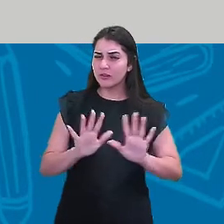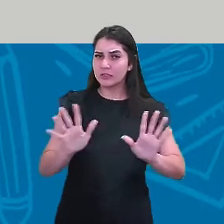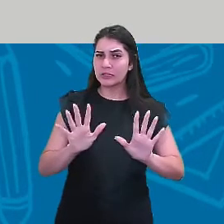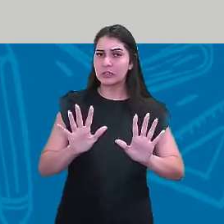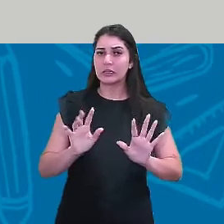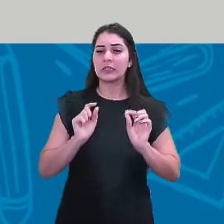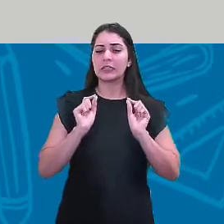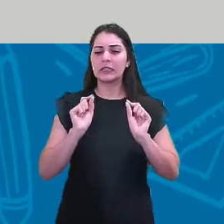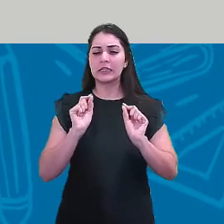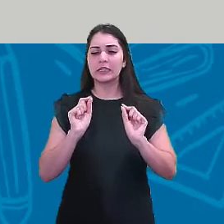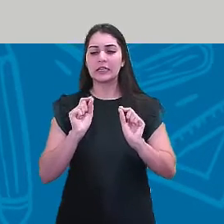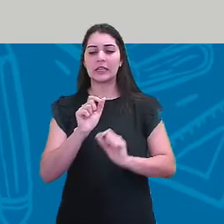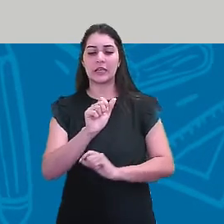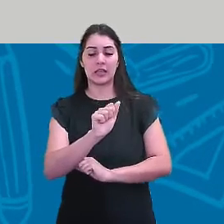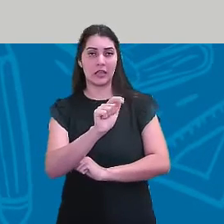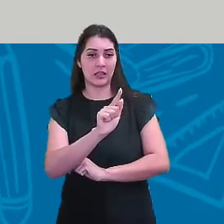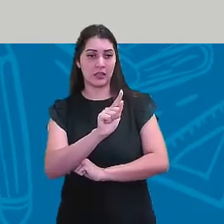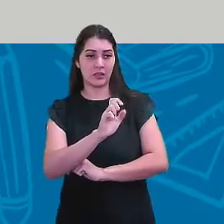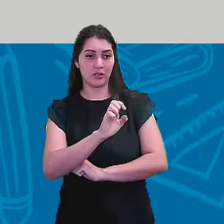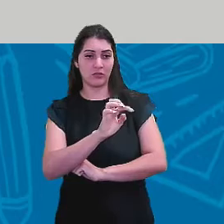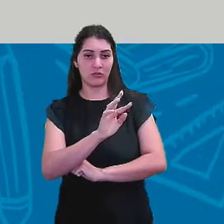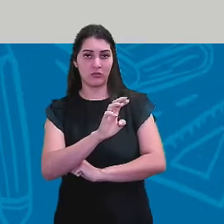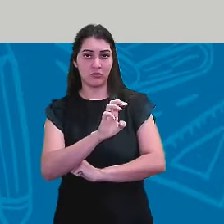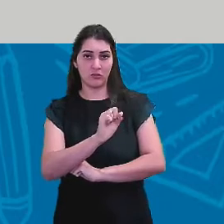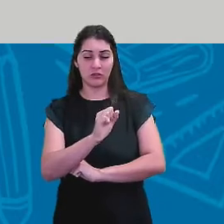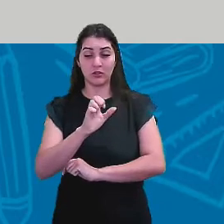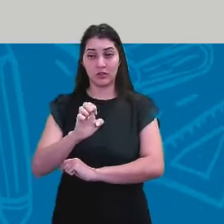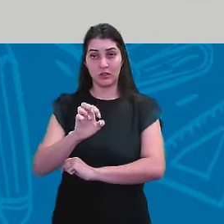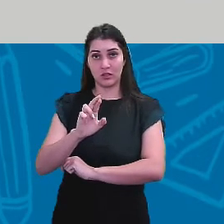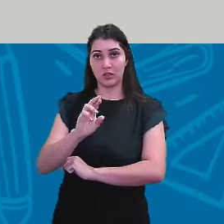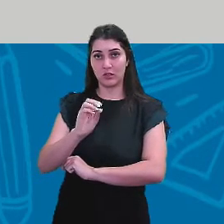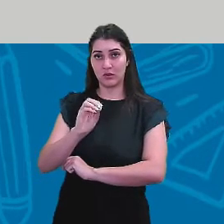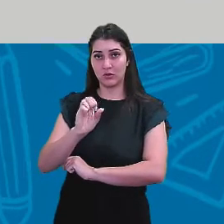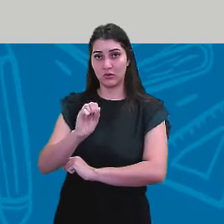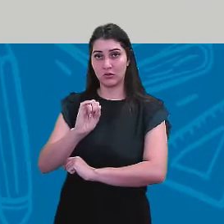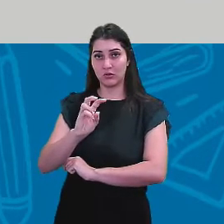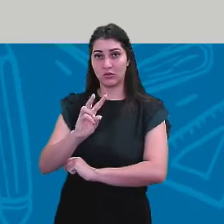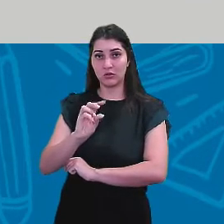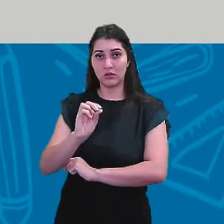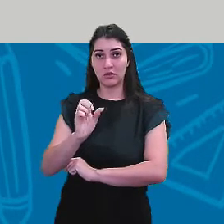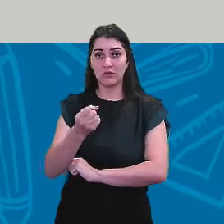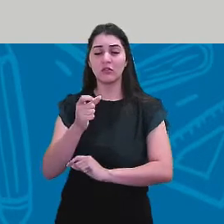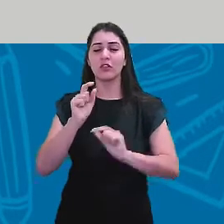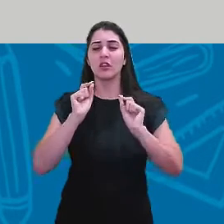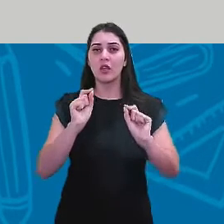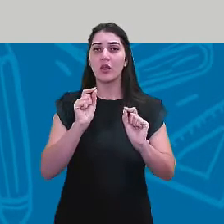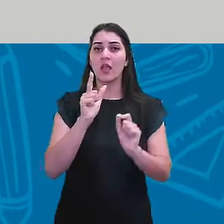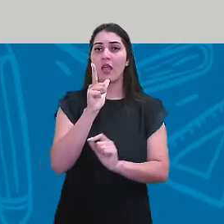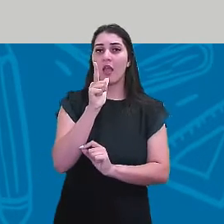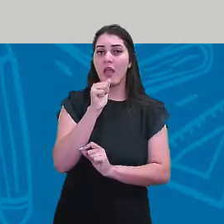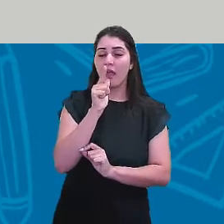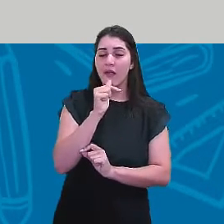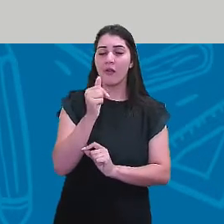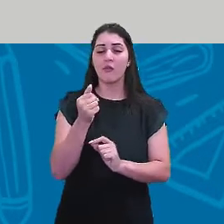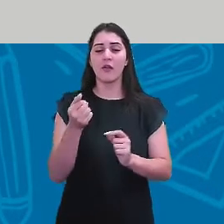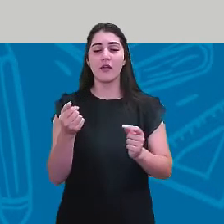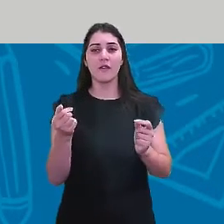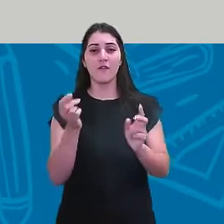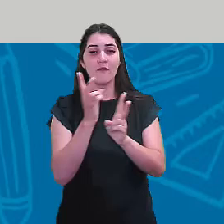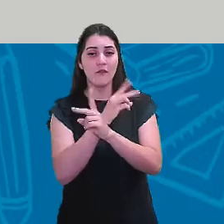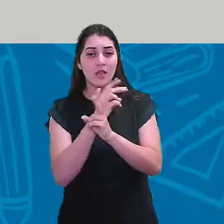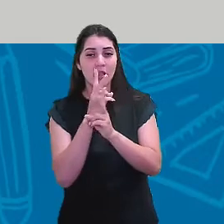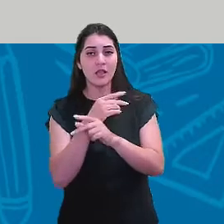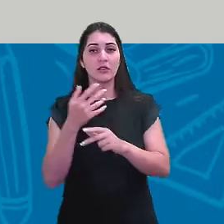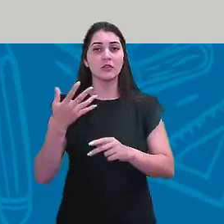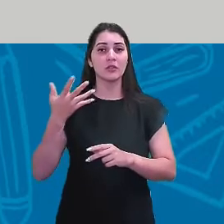agentes erosivos? Quem são esses agentes? É a água, o vento, a temperatura, os